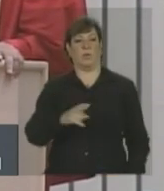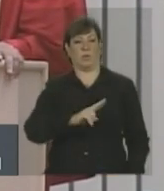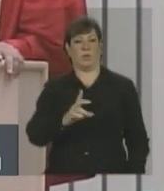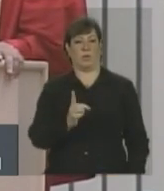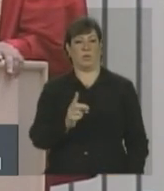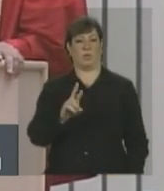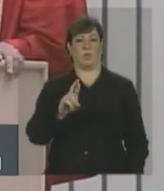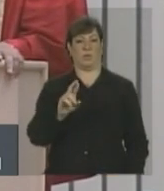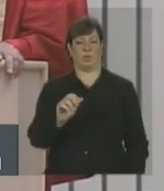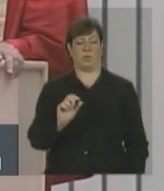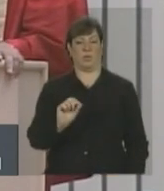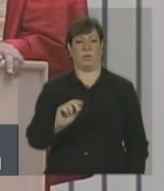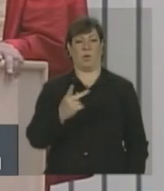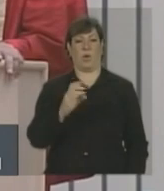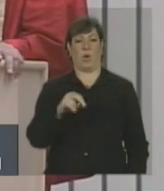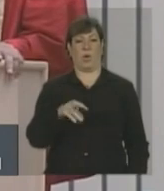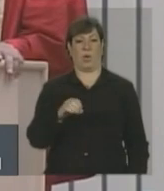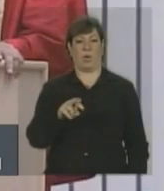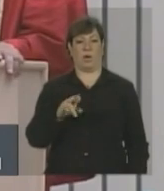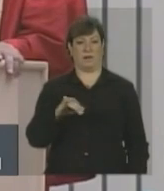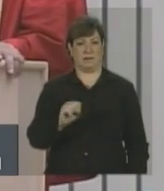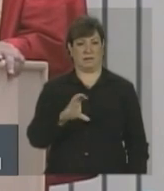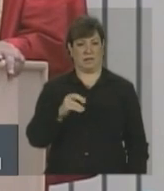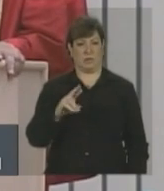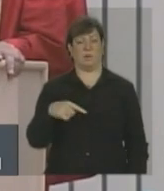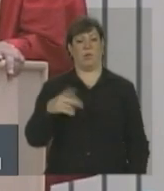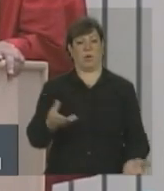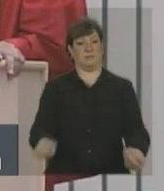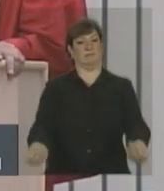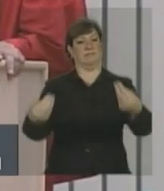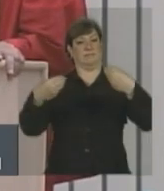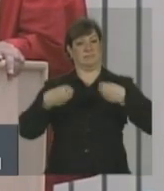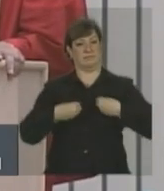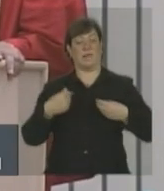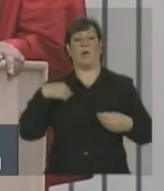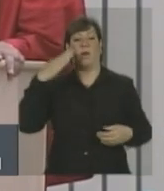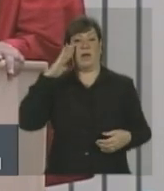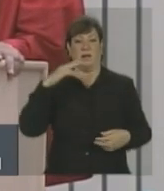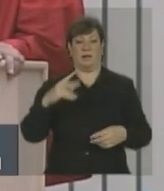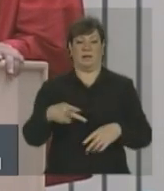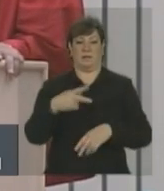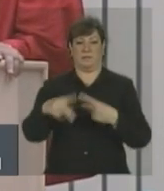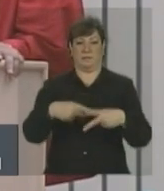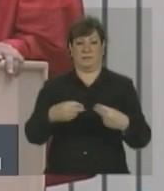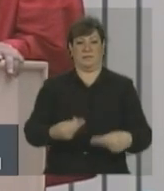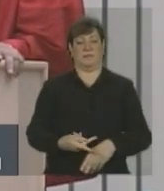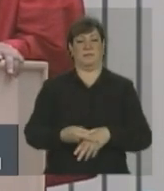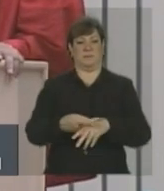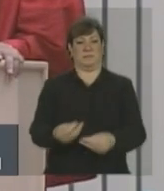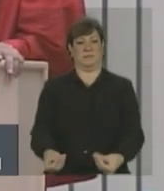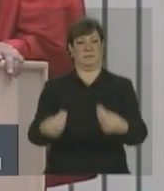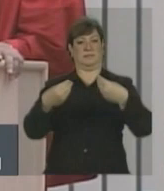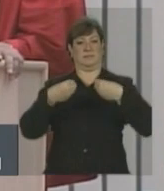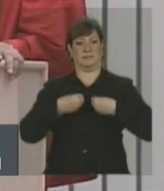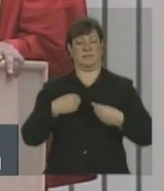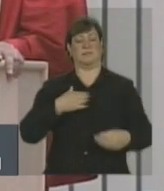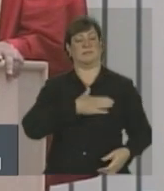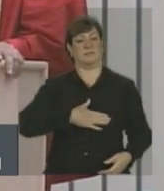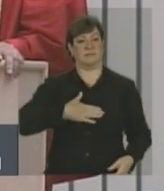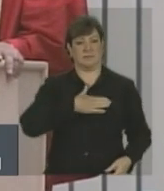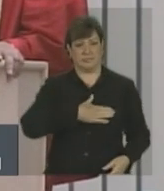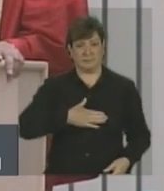honoris causa que hoje me atribui. Entendo que essa honraria transcende minha pessoa.